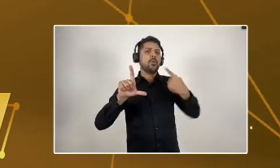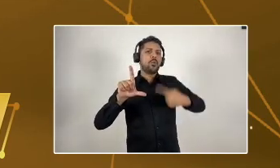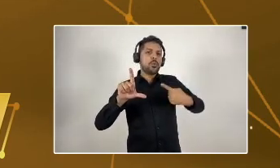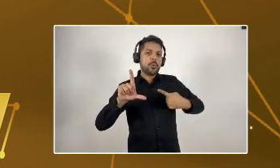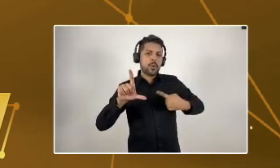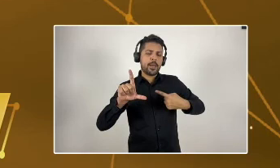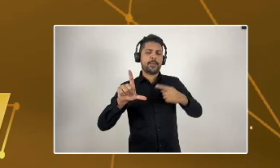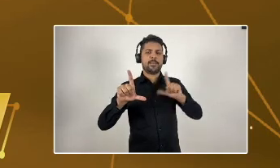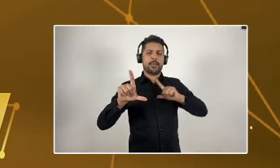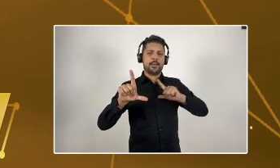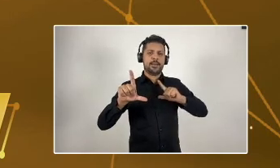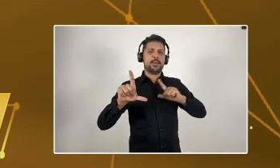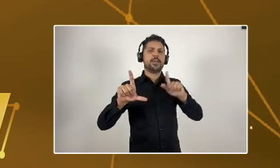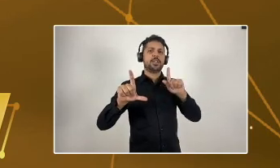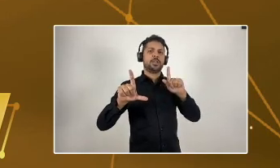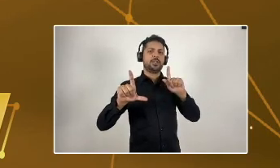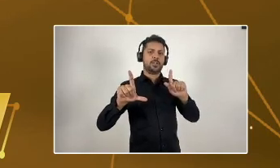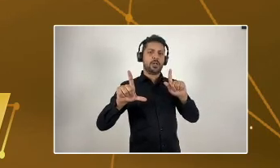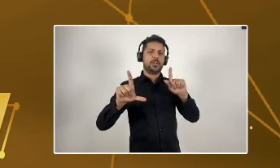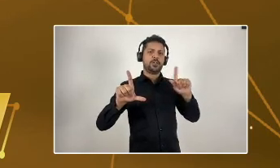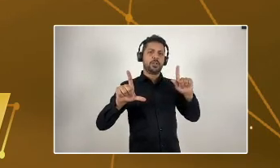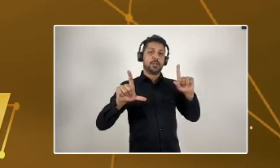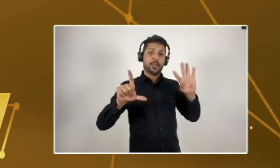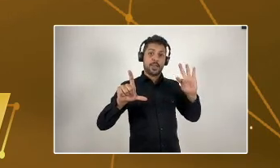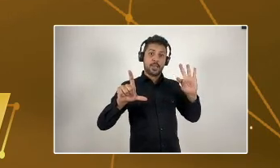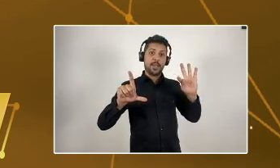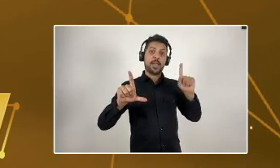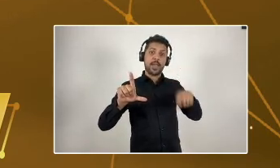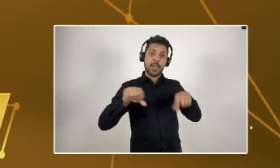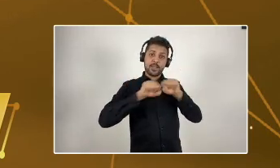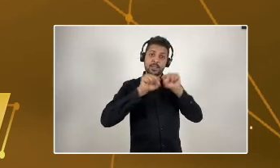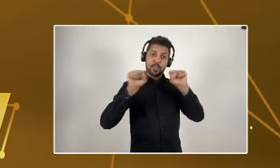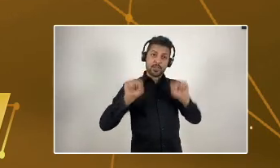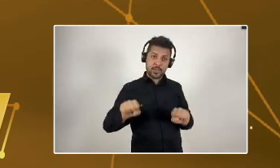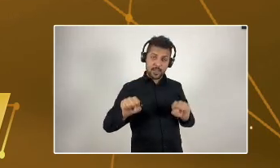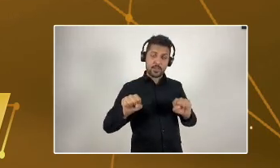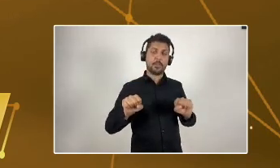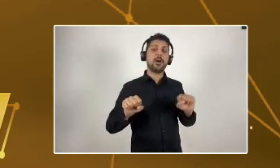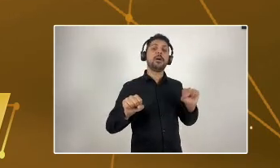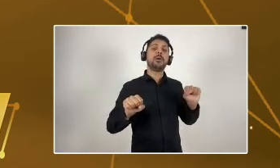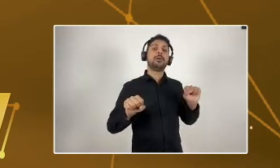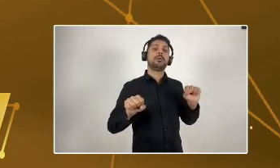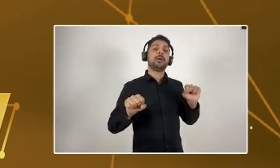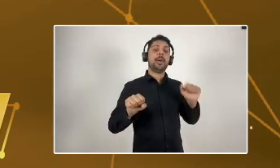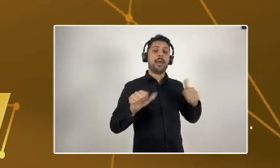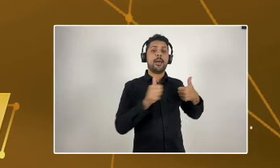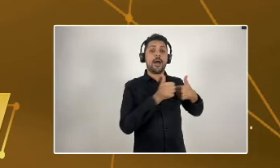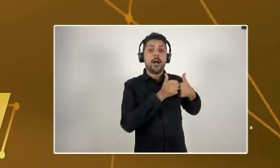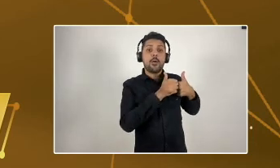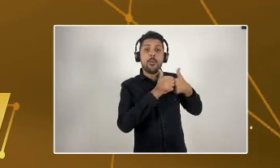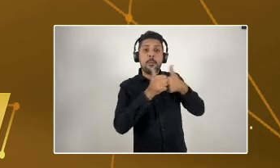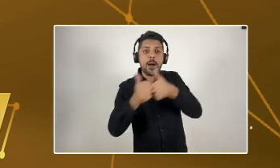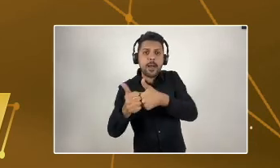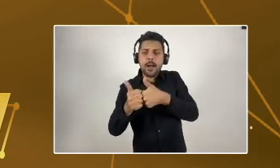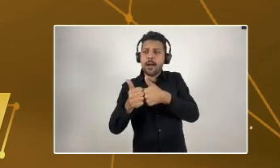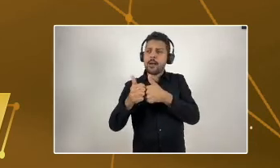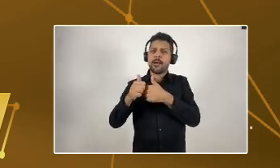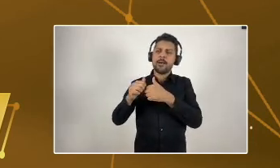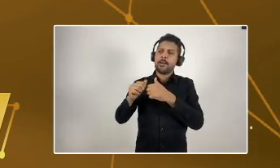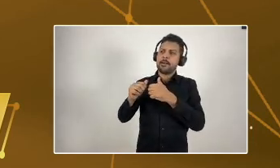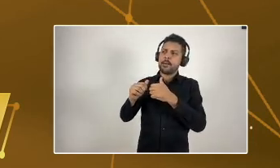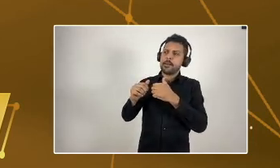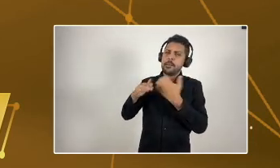sistema usado pela operação e pela ANEEL para acompanhamento de alguns empreendimentos. Então, assim,